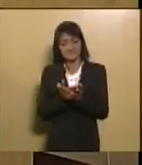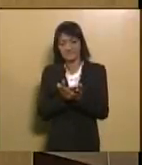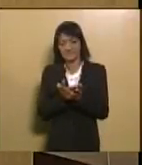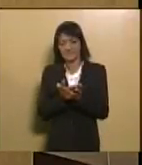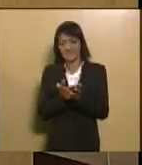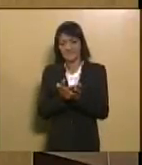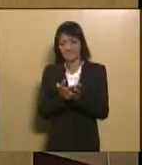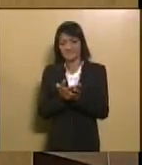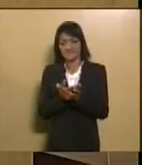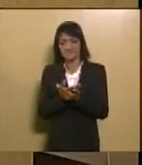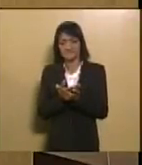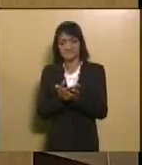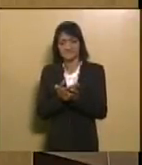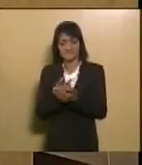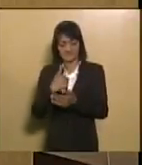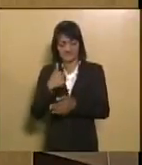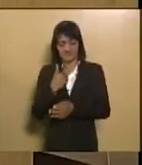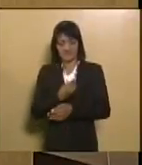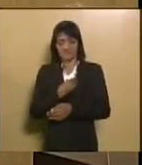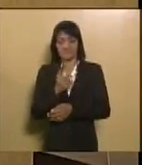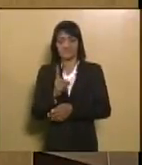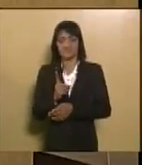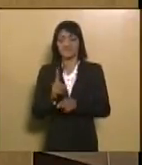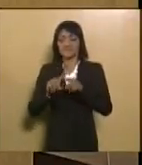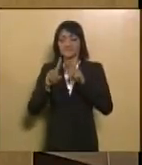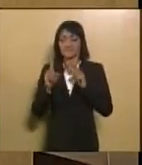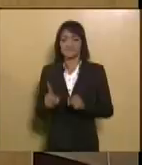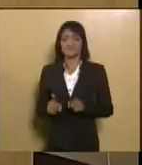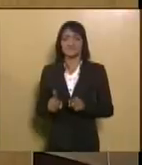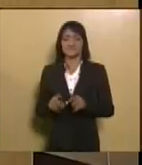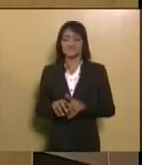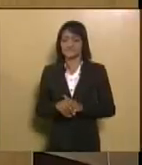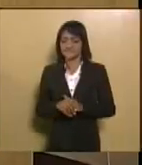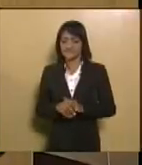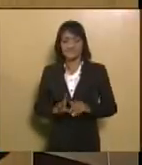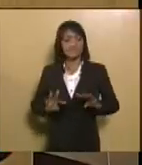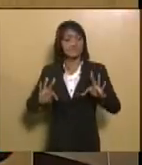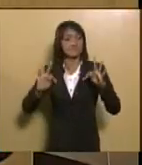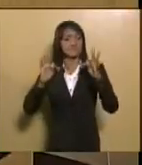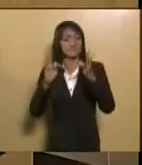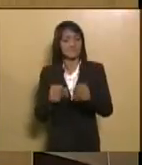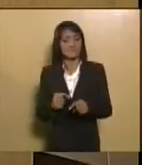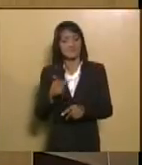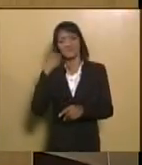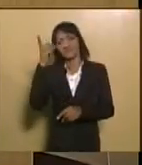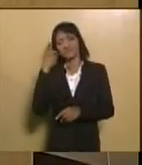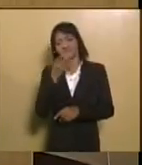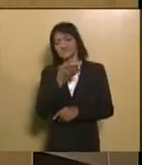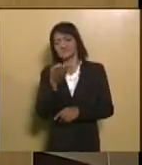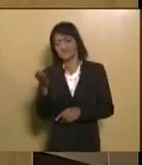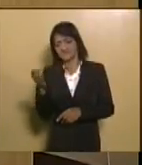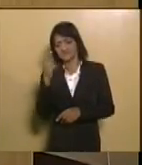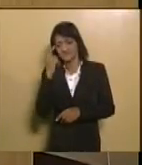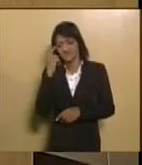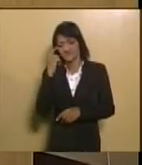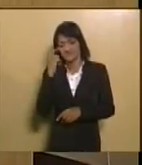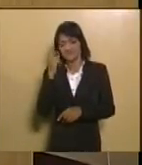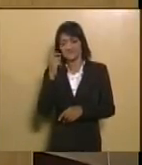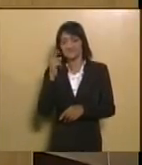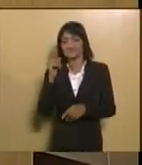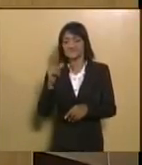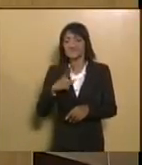apenas pelo que me envolve, mas pelo que envolve todos os parlamentares, que é exatamente o período onde